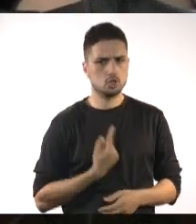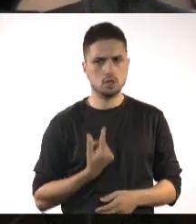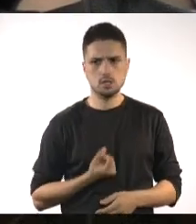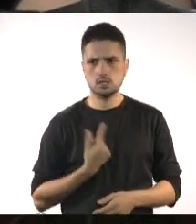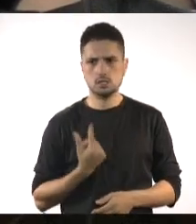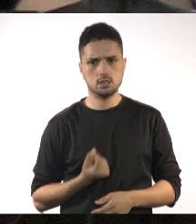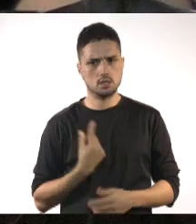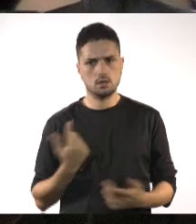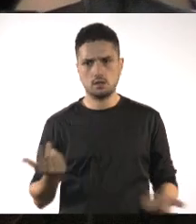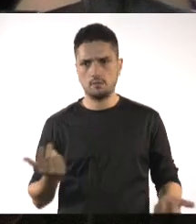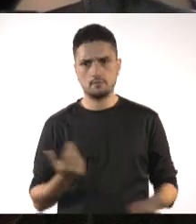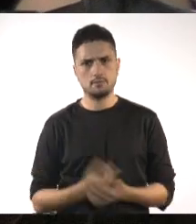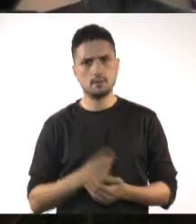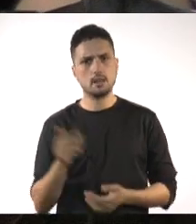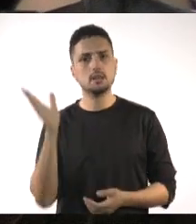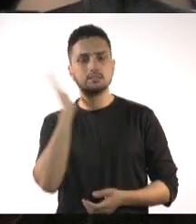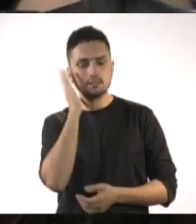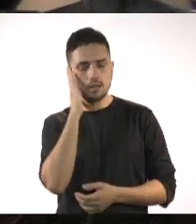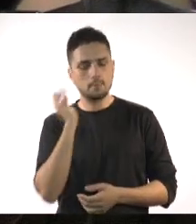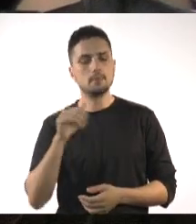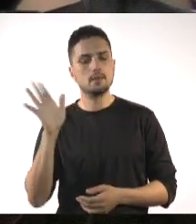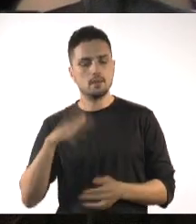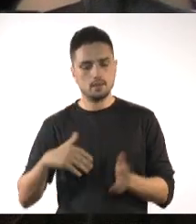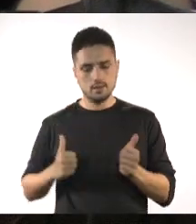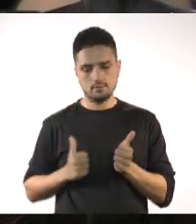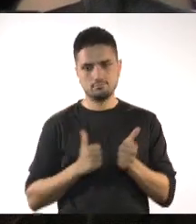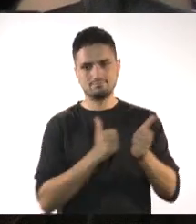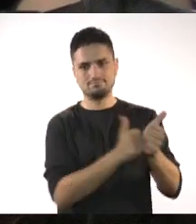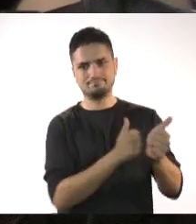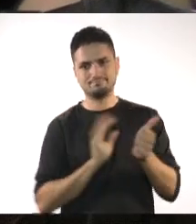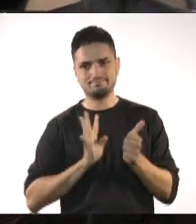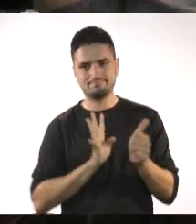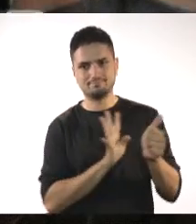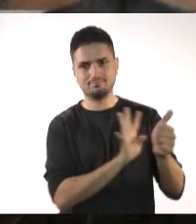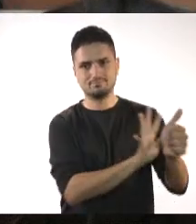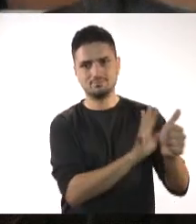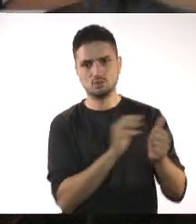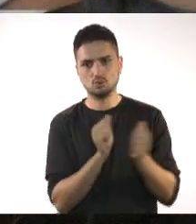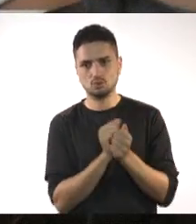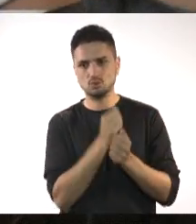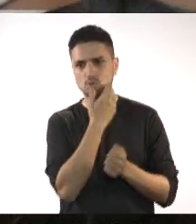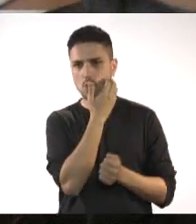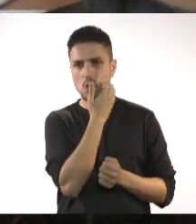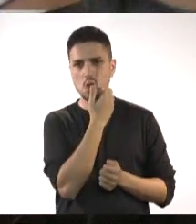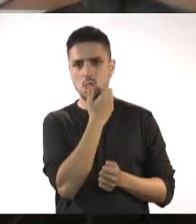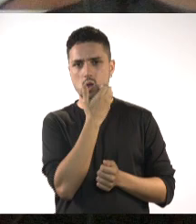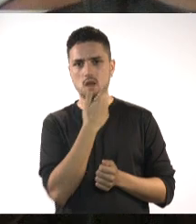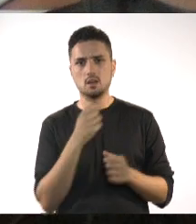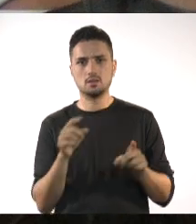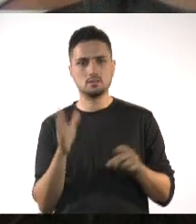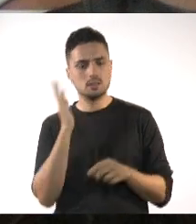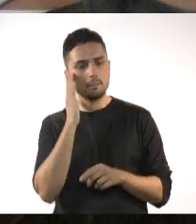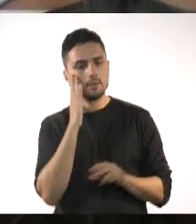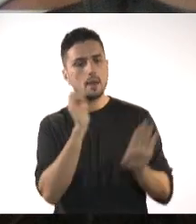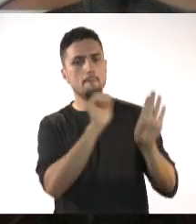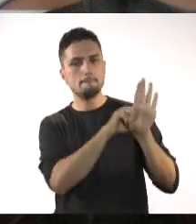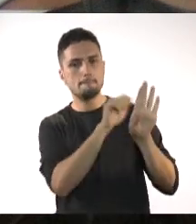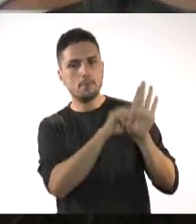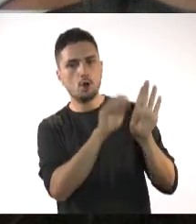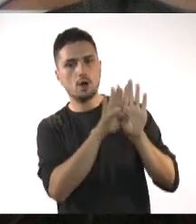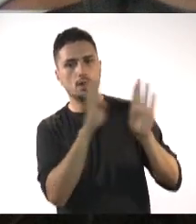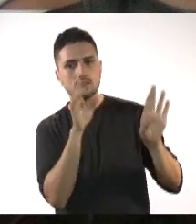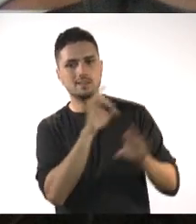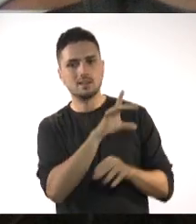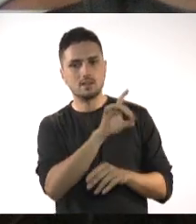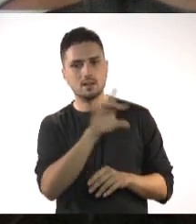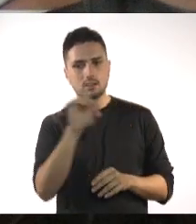quem o ia acompanhar nas feiras de São Joaquim, batendo de porta a porta. Então,